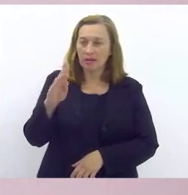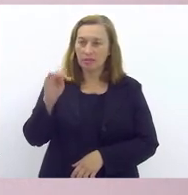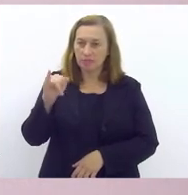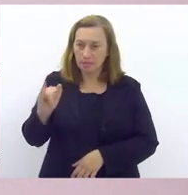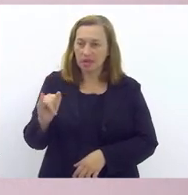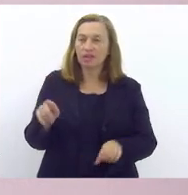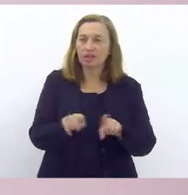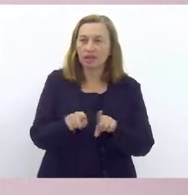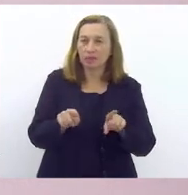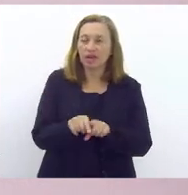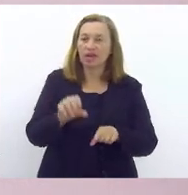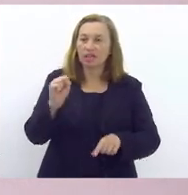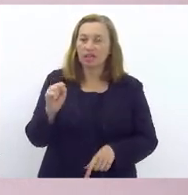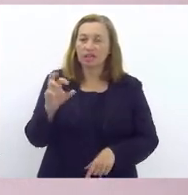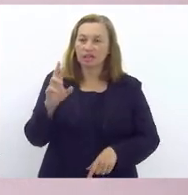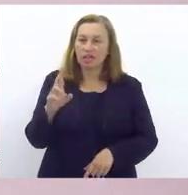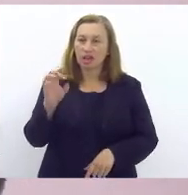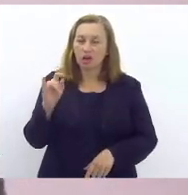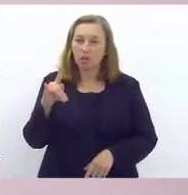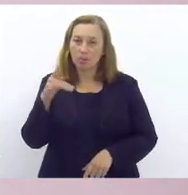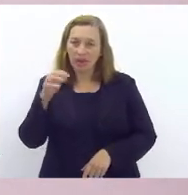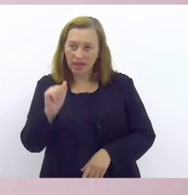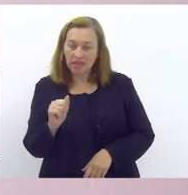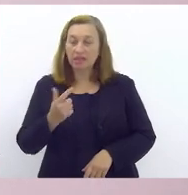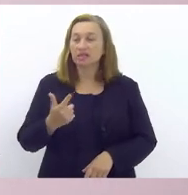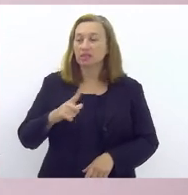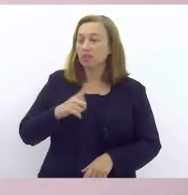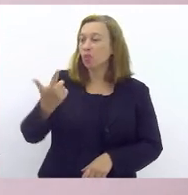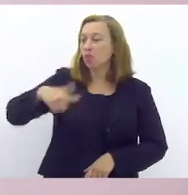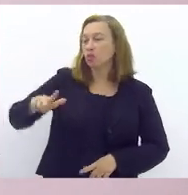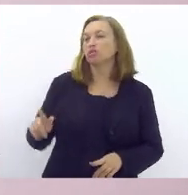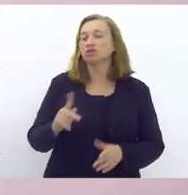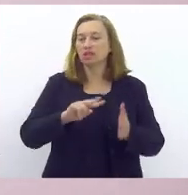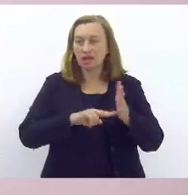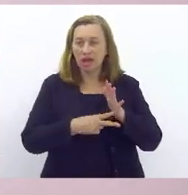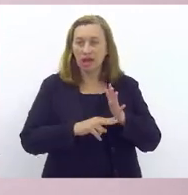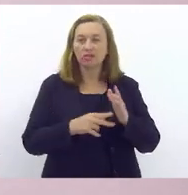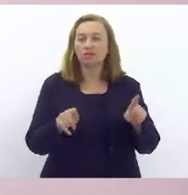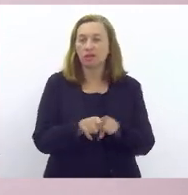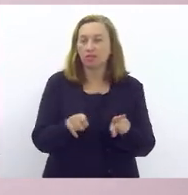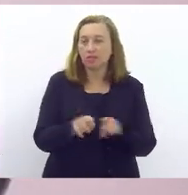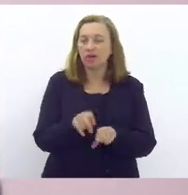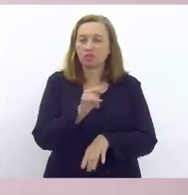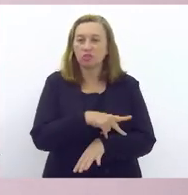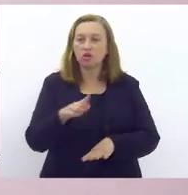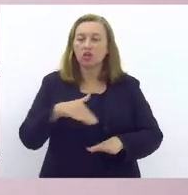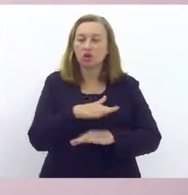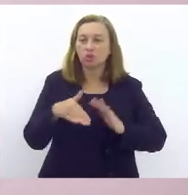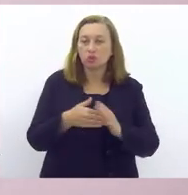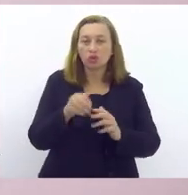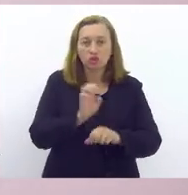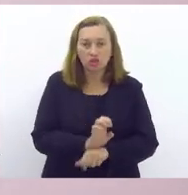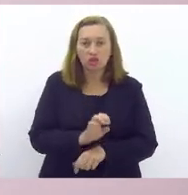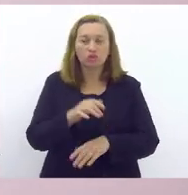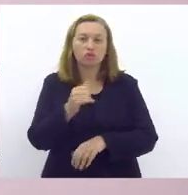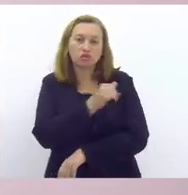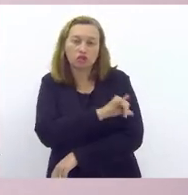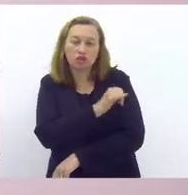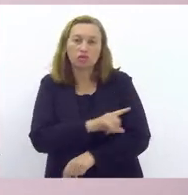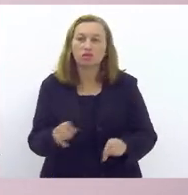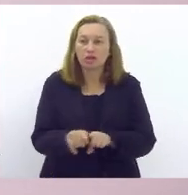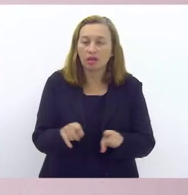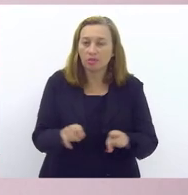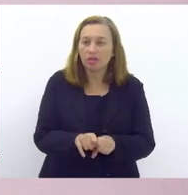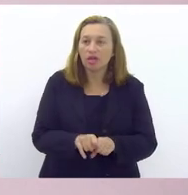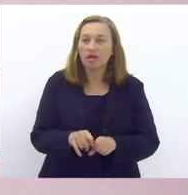temos outros simples, né? Outros sindicatos dos professores também, em todo o estado do Rio de Janeiro. E temos também aqui também a